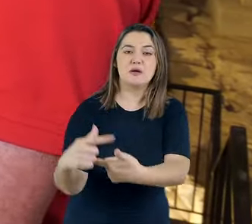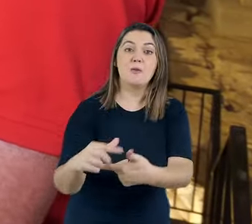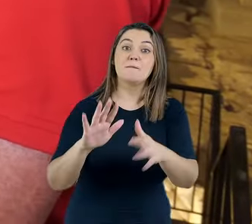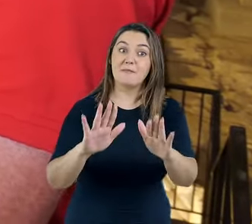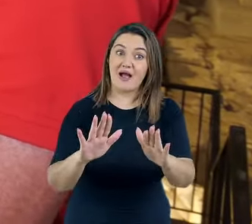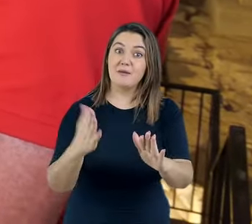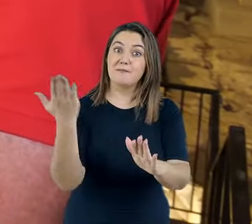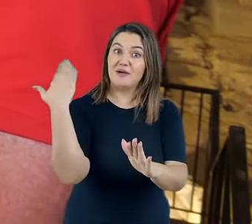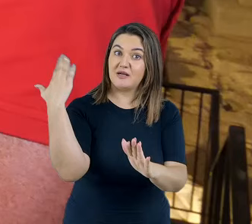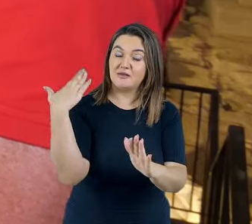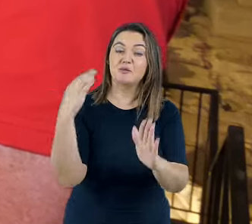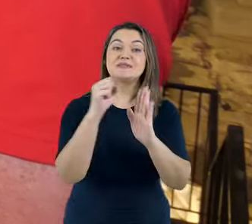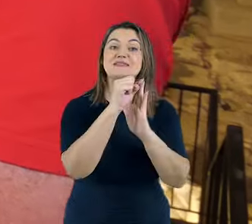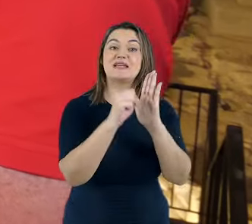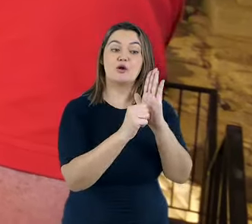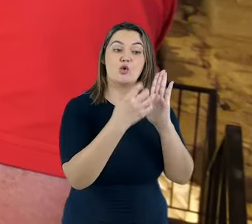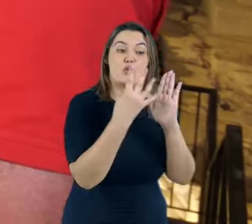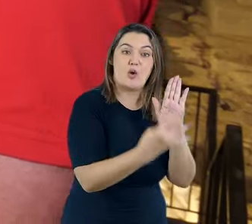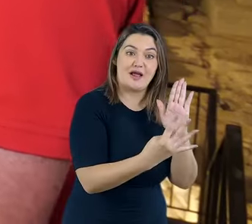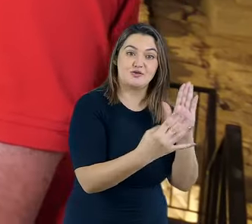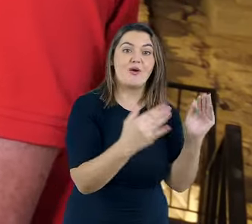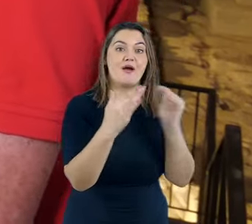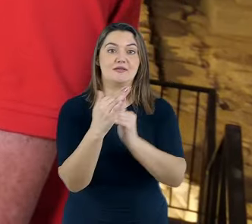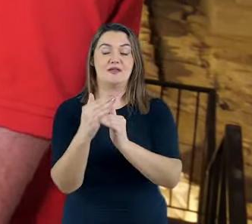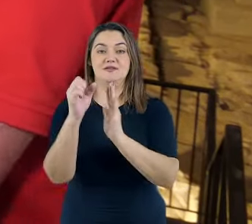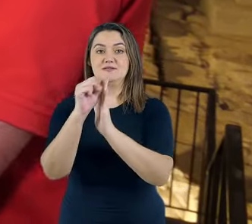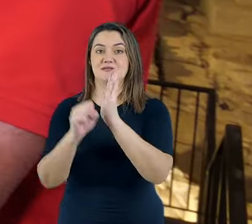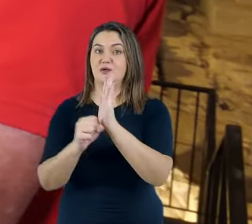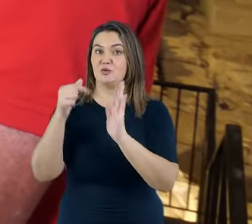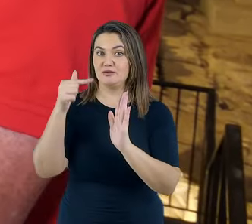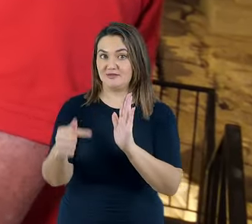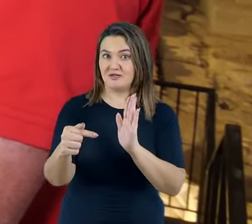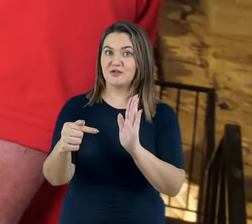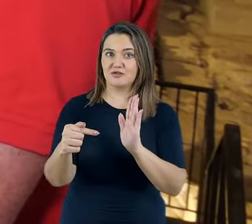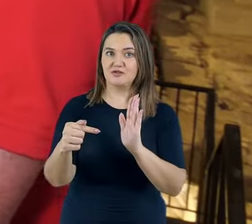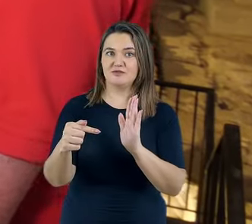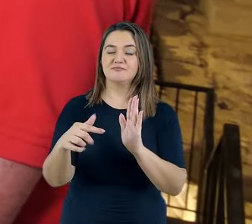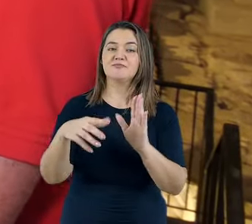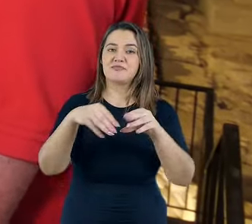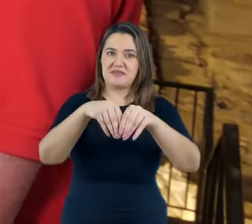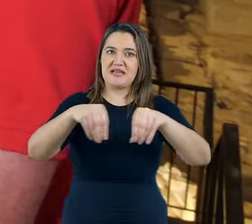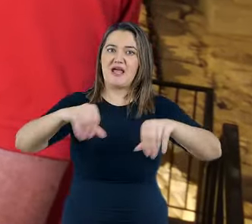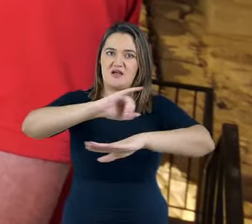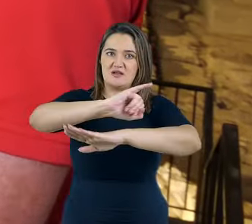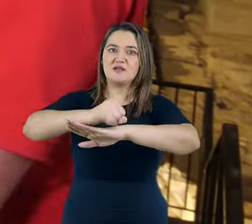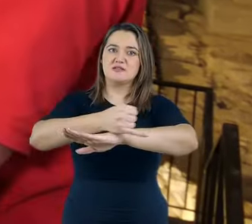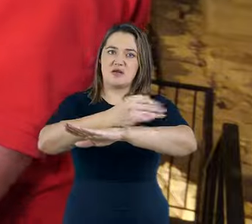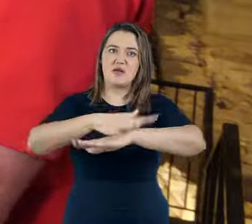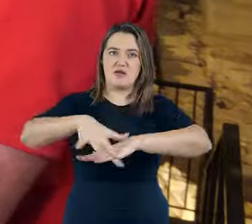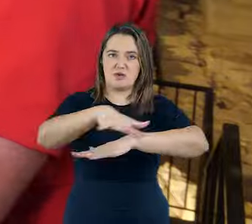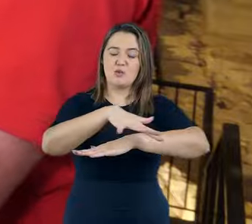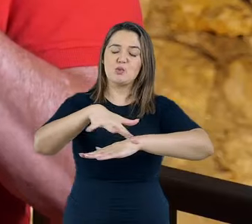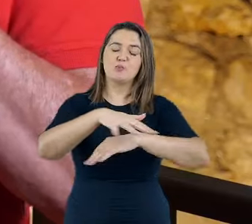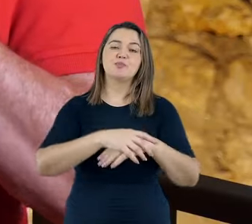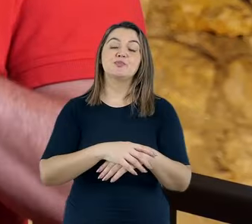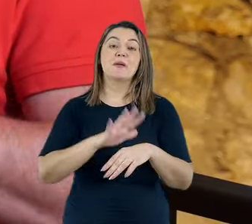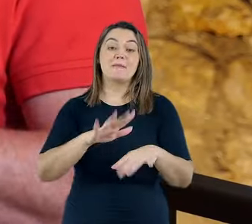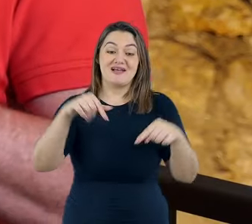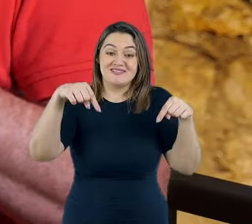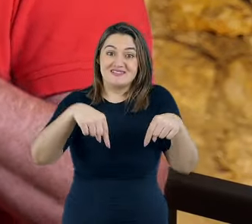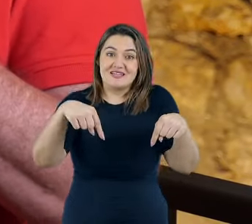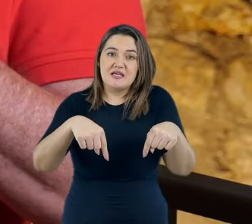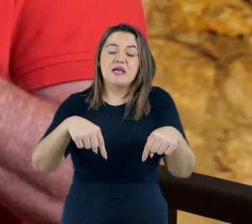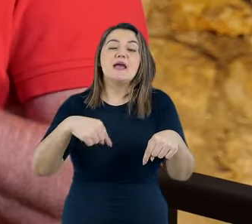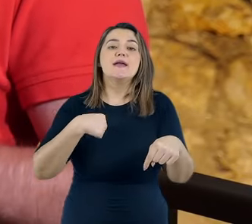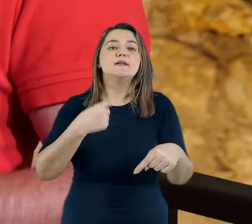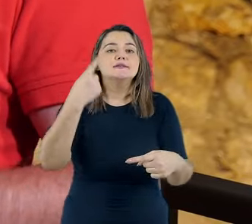em conta, os bizantinos estão falando do século IV a século VII na Terra de Israel. Depois o Império Bizantino continua em outras regiões. Mas aqui